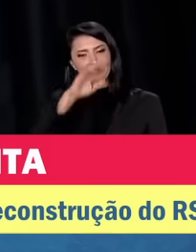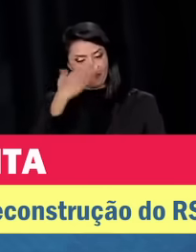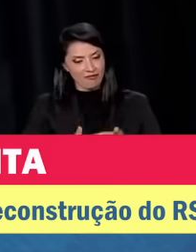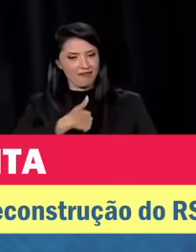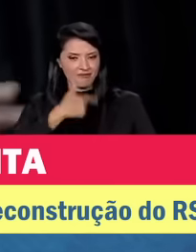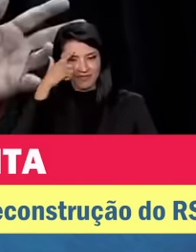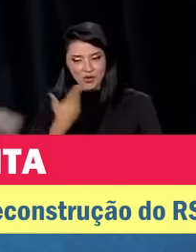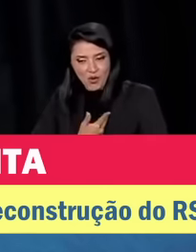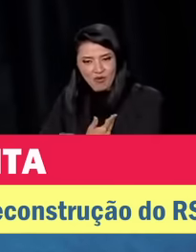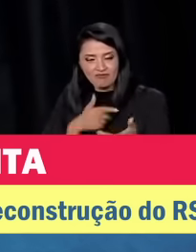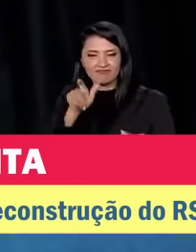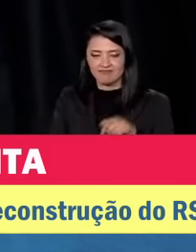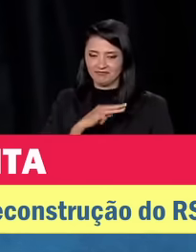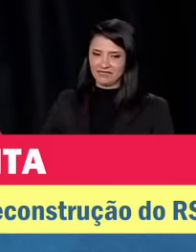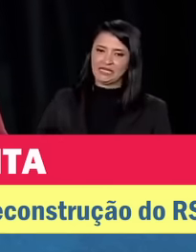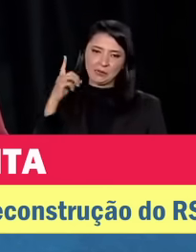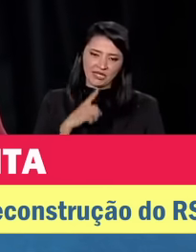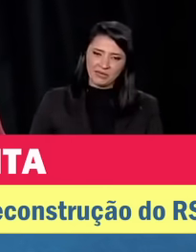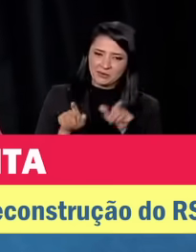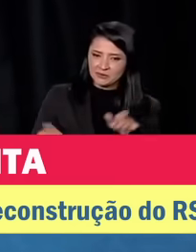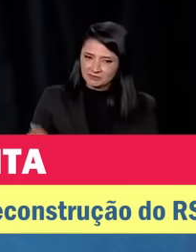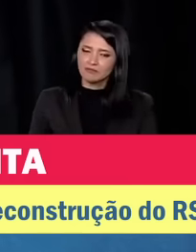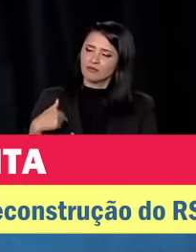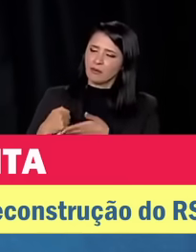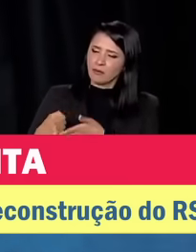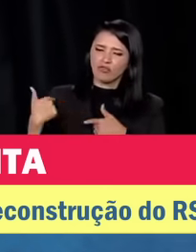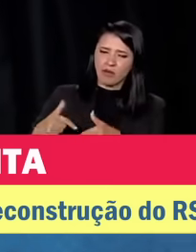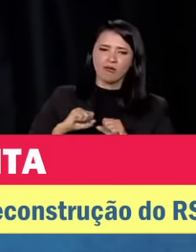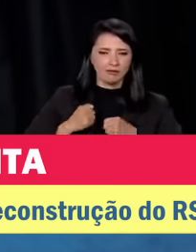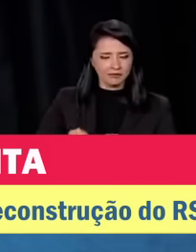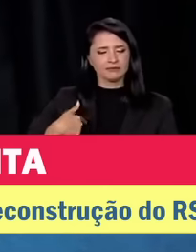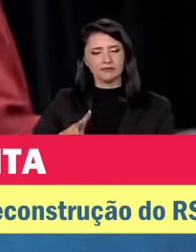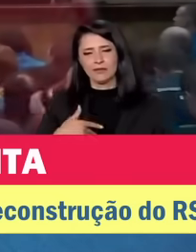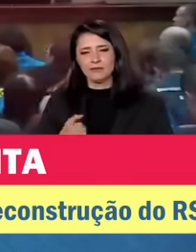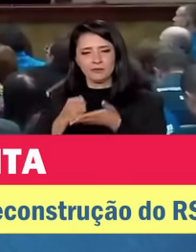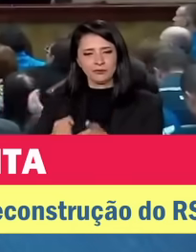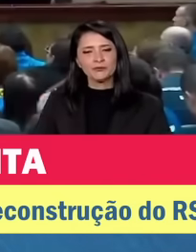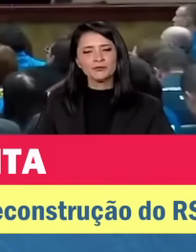ministros e ministras, deputados e deputadas, e contem com o meu trabalho e com a minha dedicação.